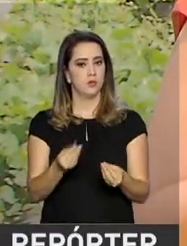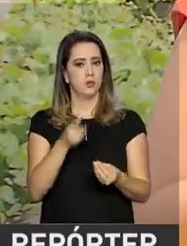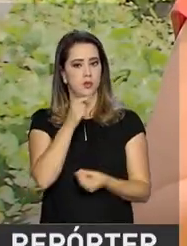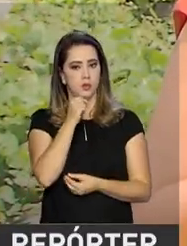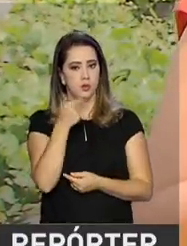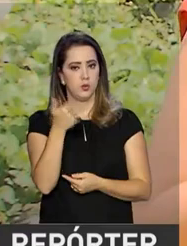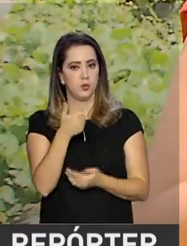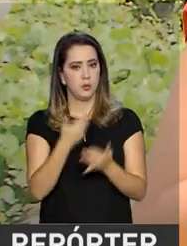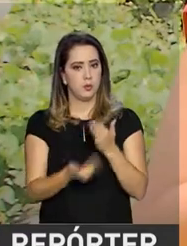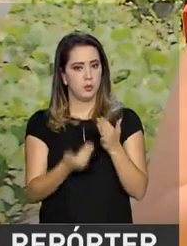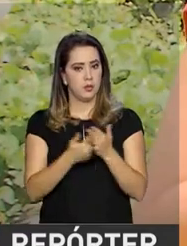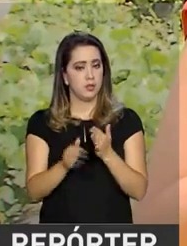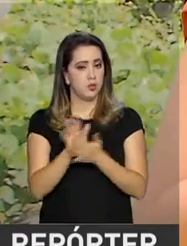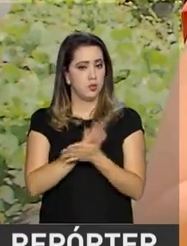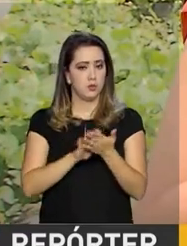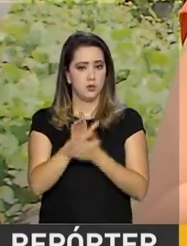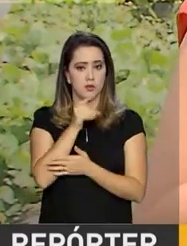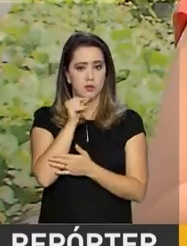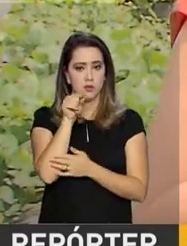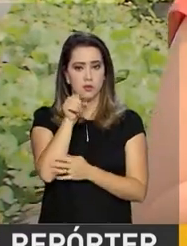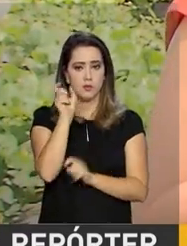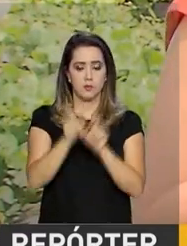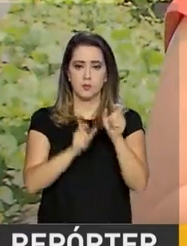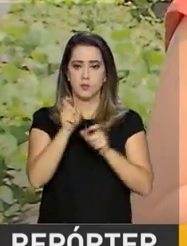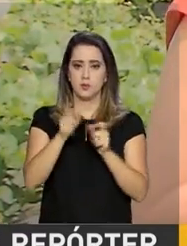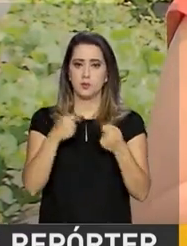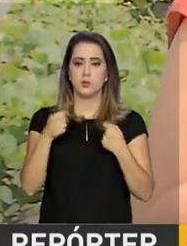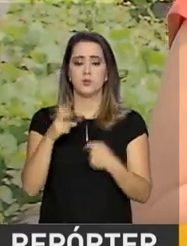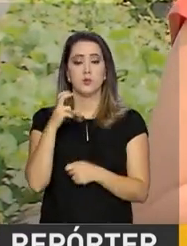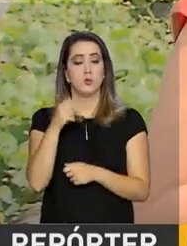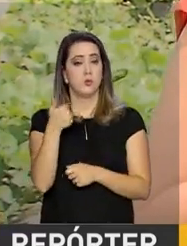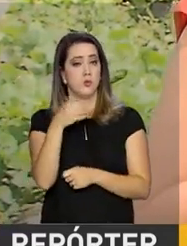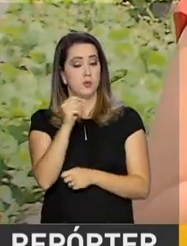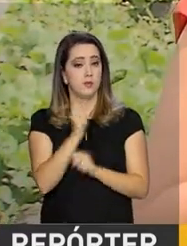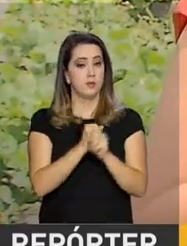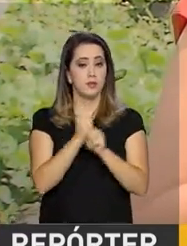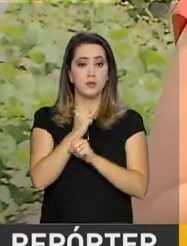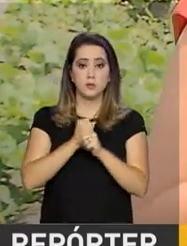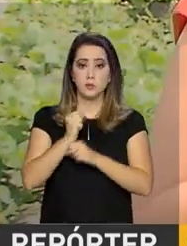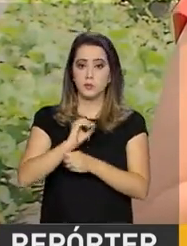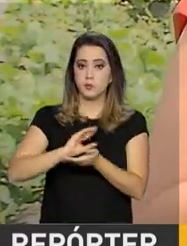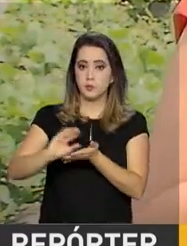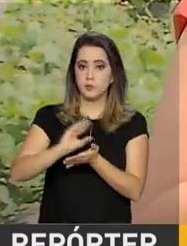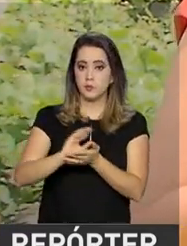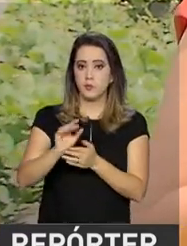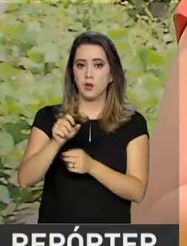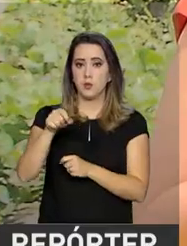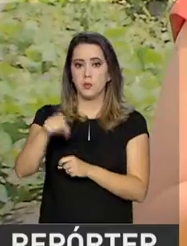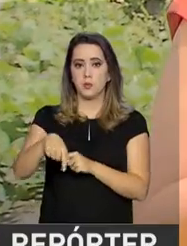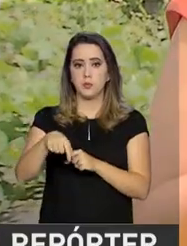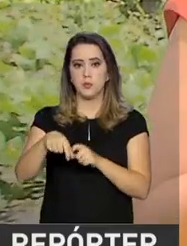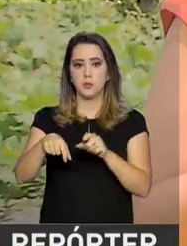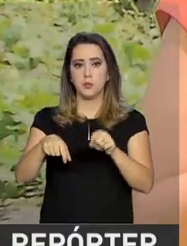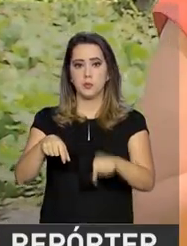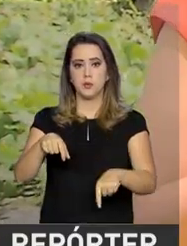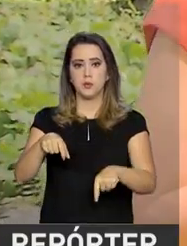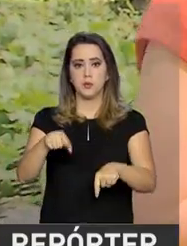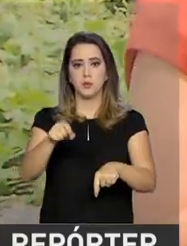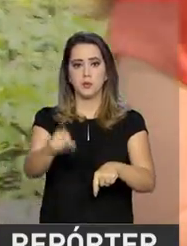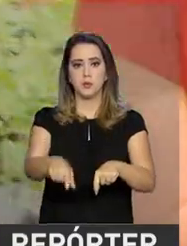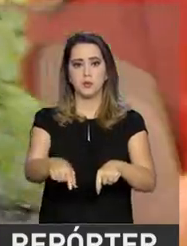de nenhuma gotinha de água o processo decidiu há dez anos sem investir na irrigação por gotejamento o sistema é muito